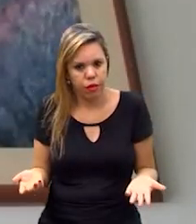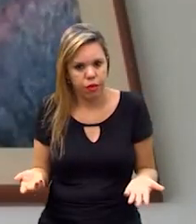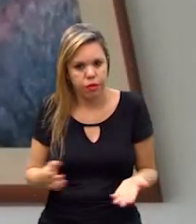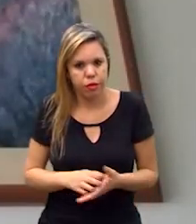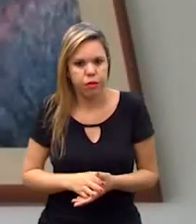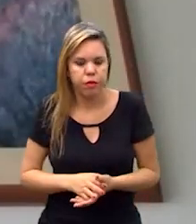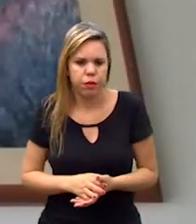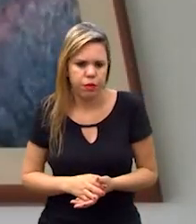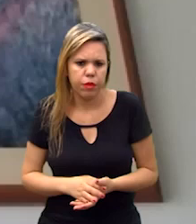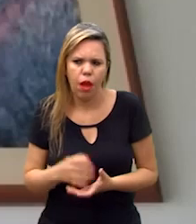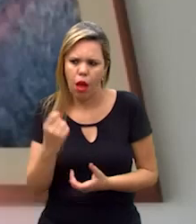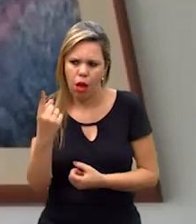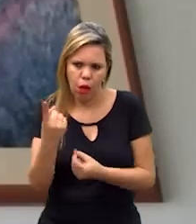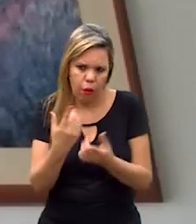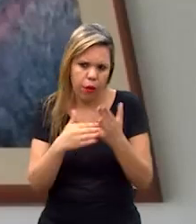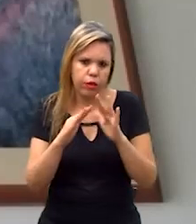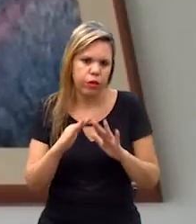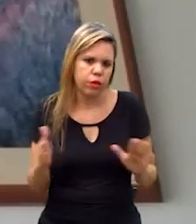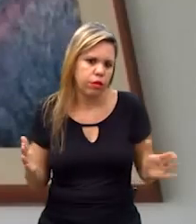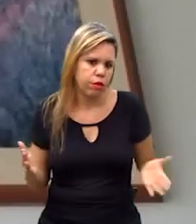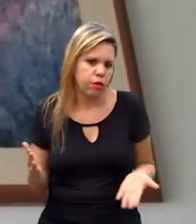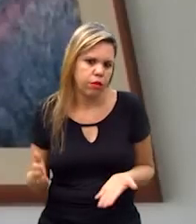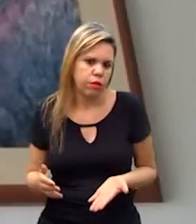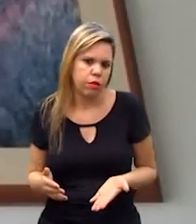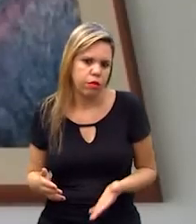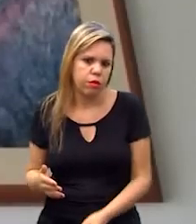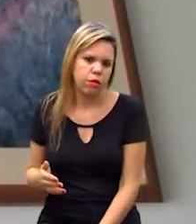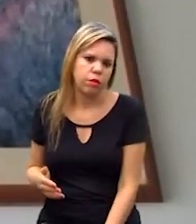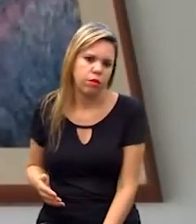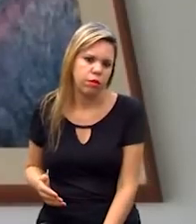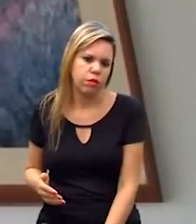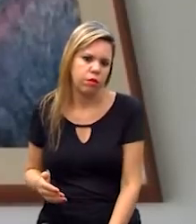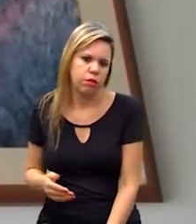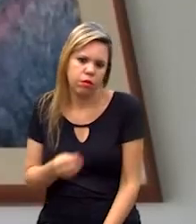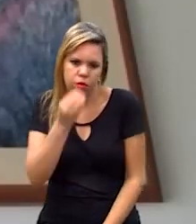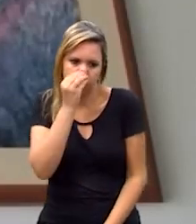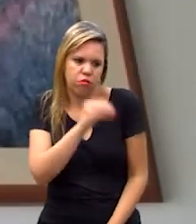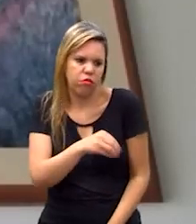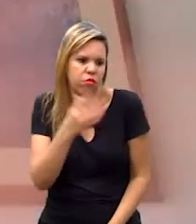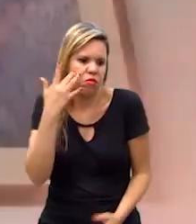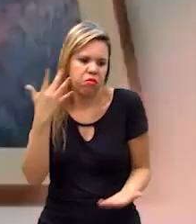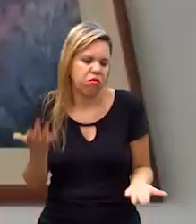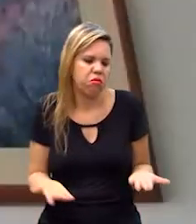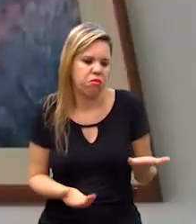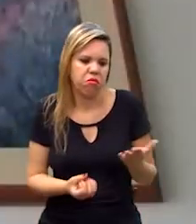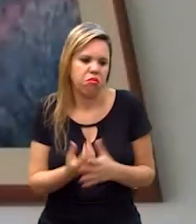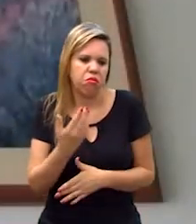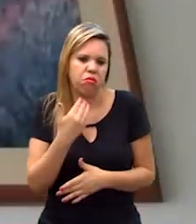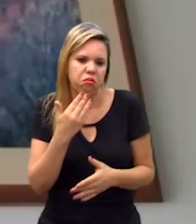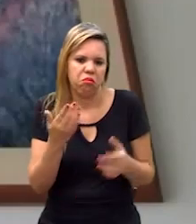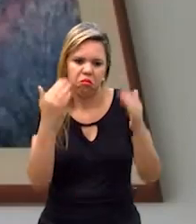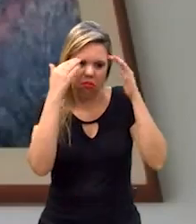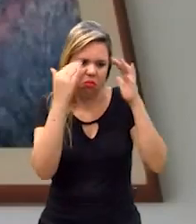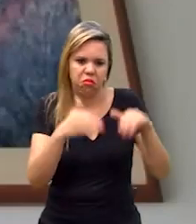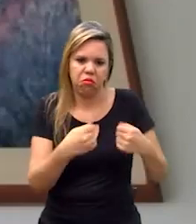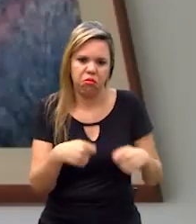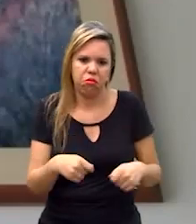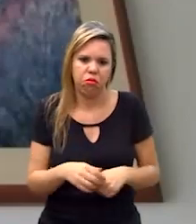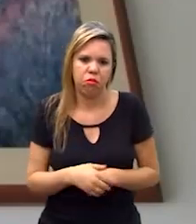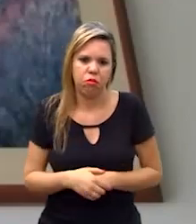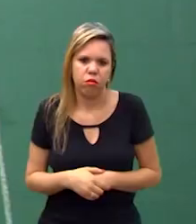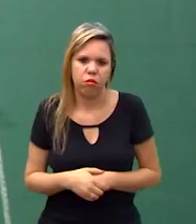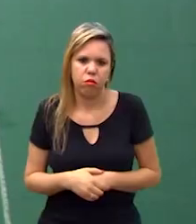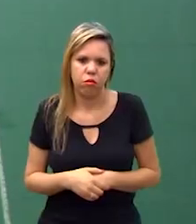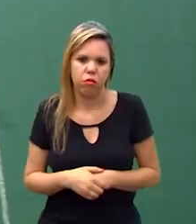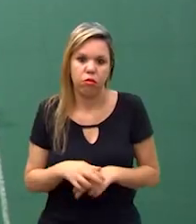feito, mas tem escola que ignorou e acha que não tem que cumprir,